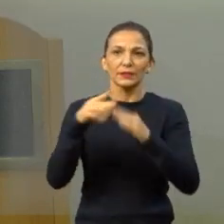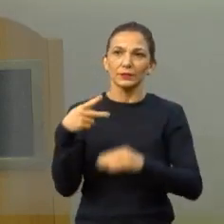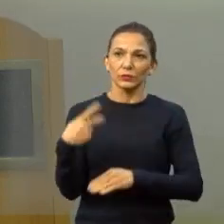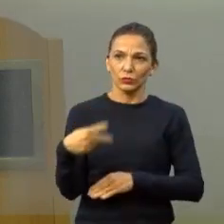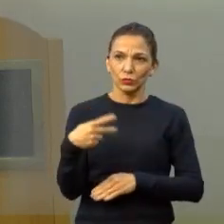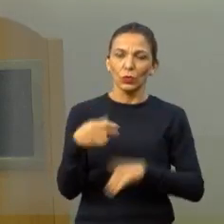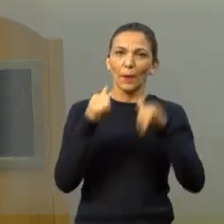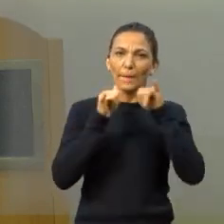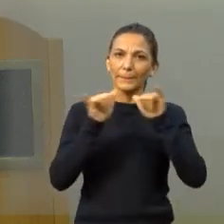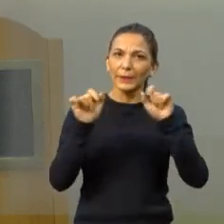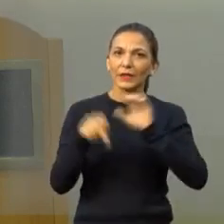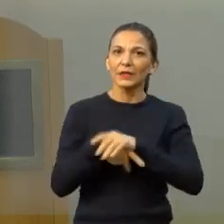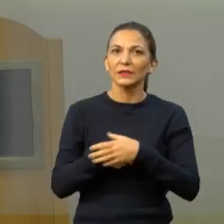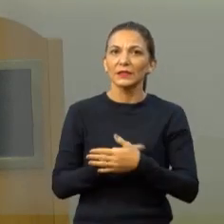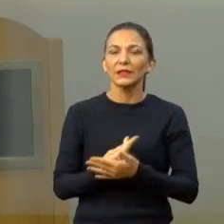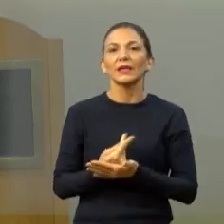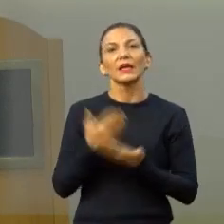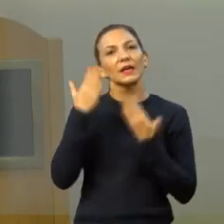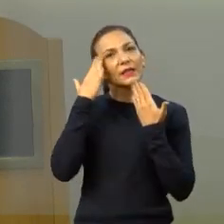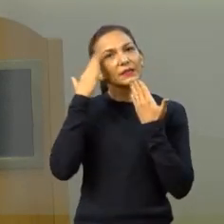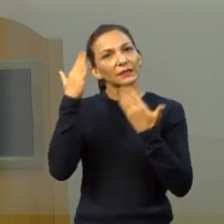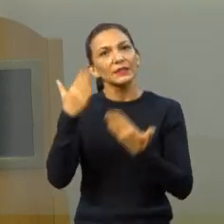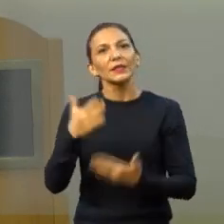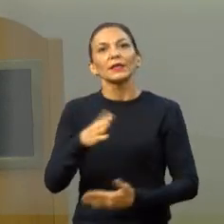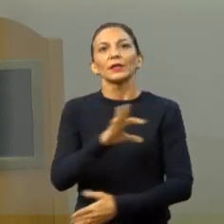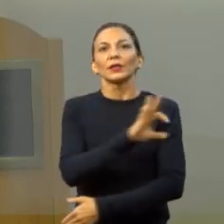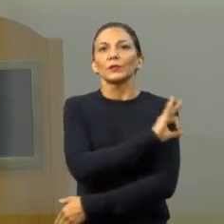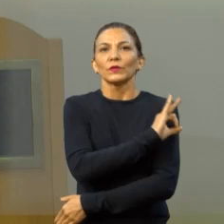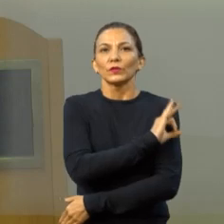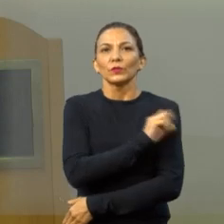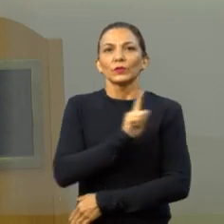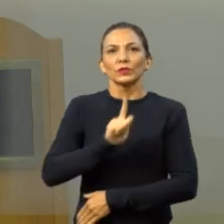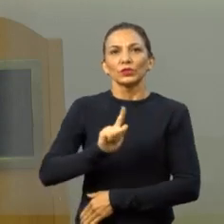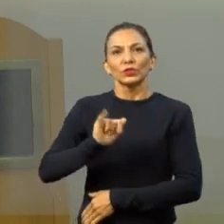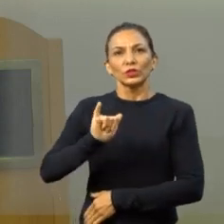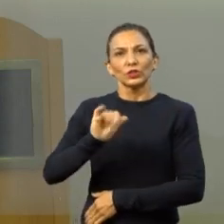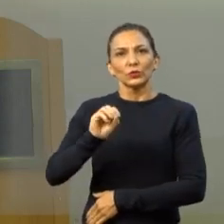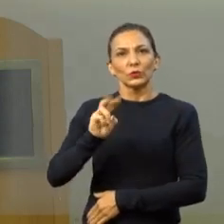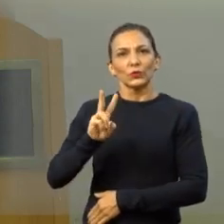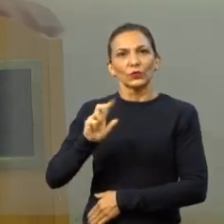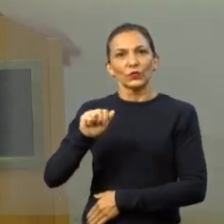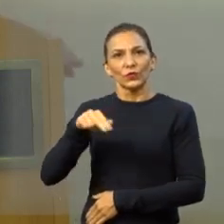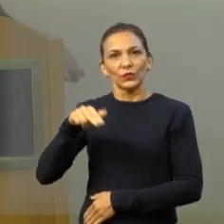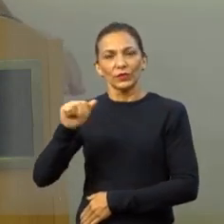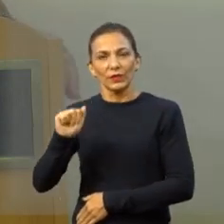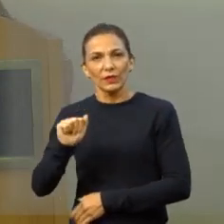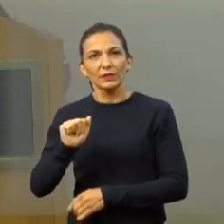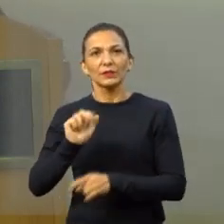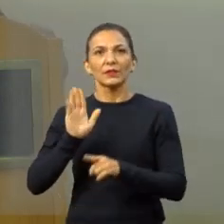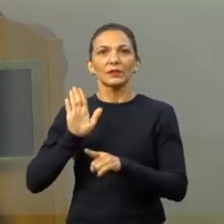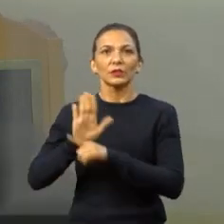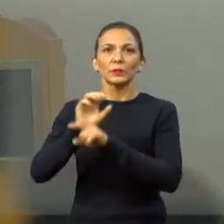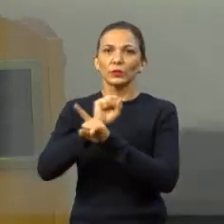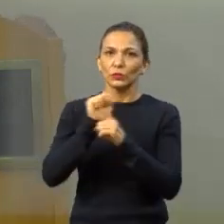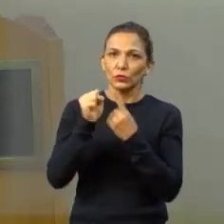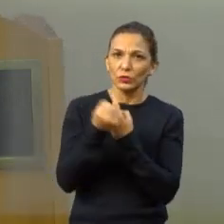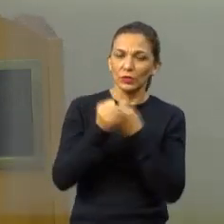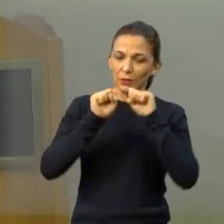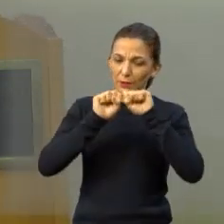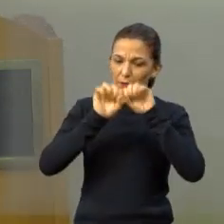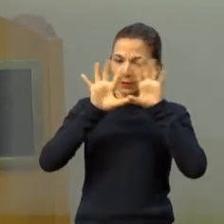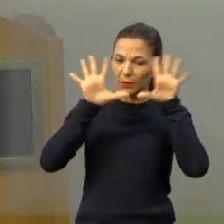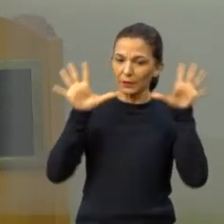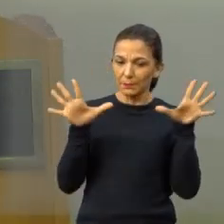quero agradecer a prefeitura Giovana especial toda equipe lá da assistente social que me deixaram mais claro a